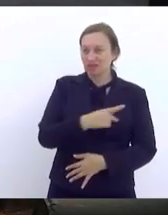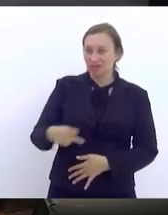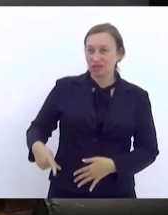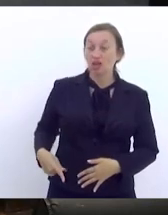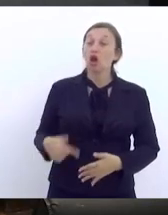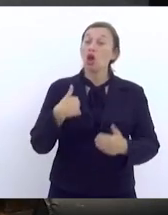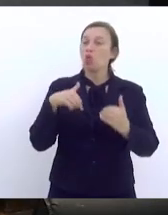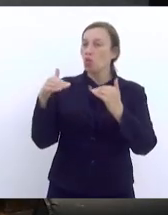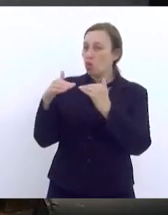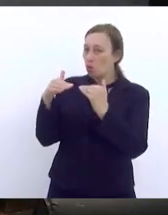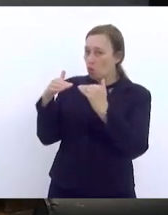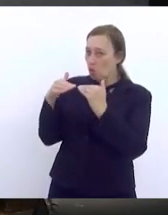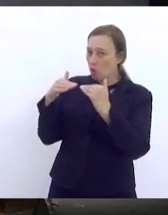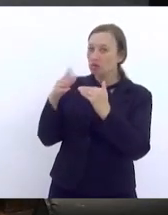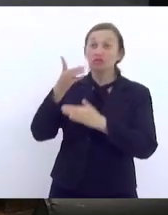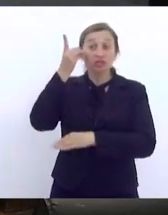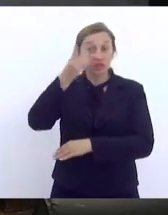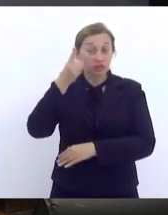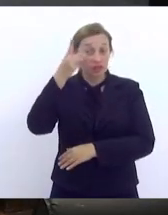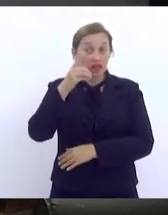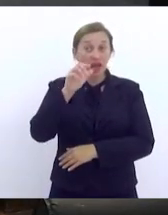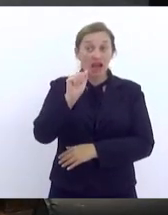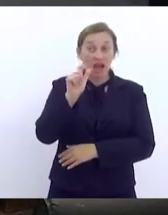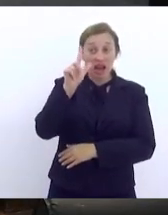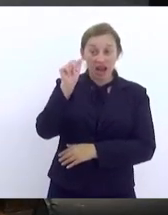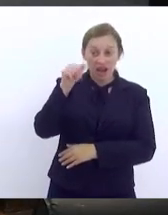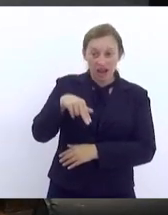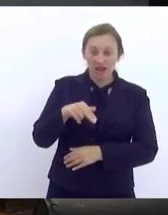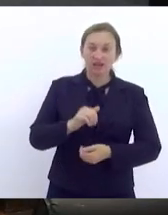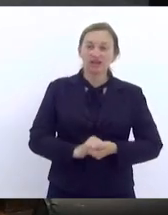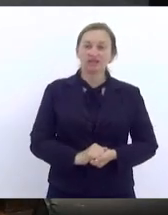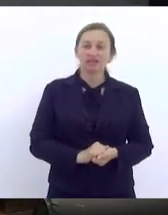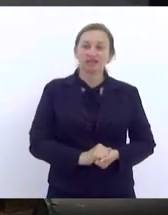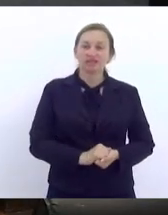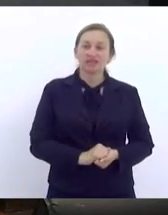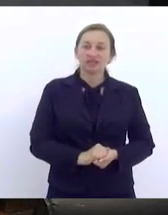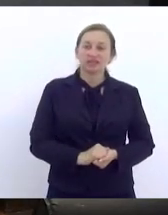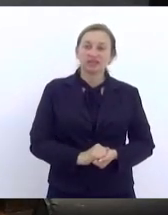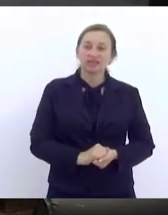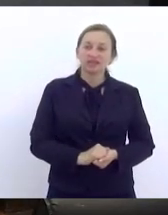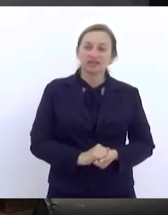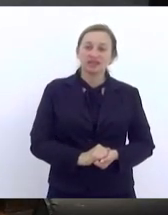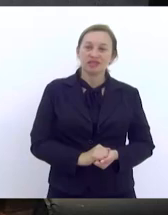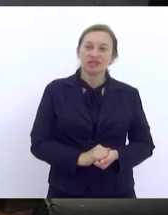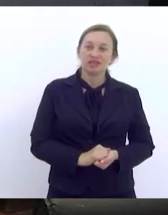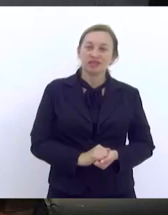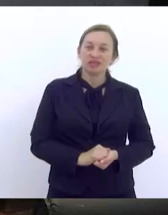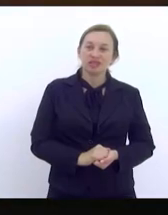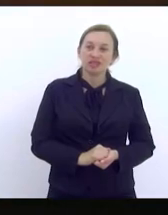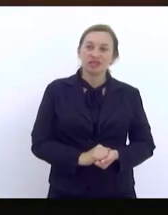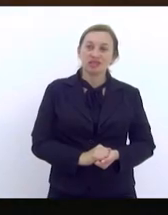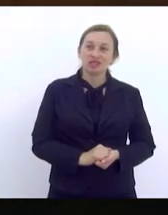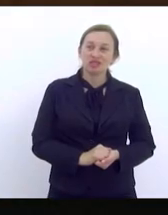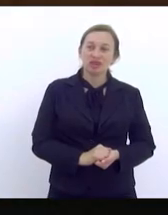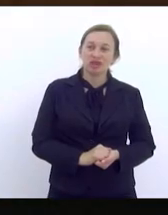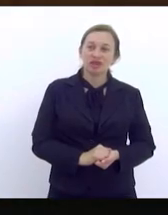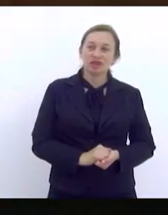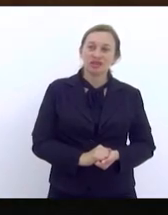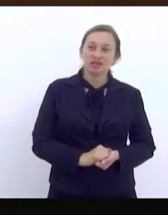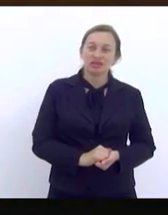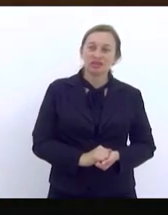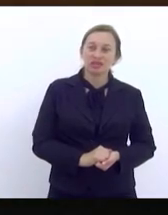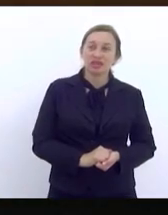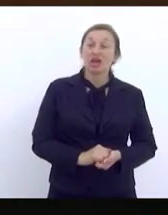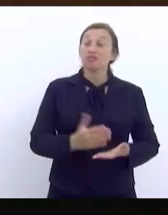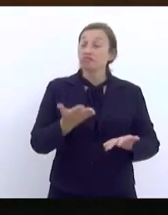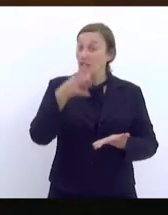e eu concordo plenamente com deputado Alan Lopes quando se fala de ressocialização nós temos a condições é de